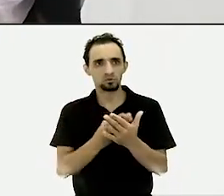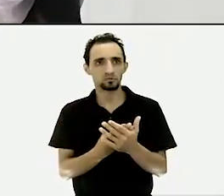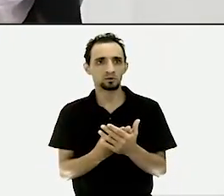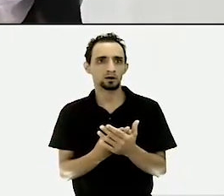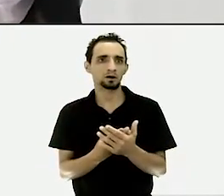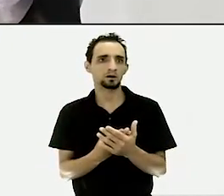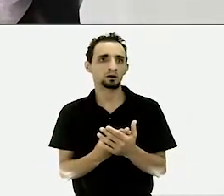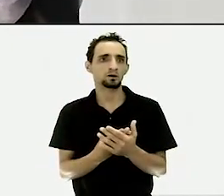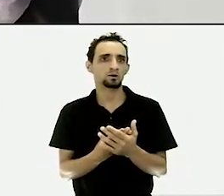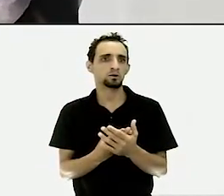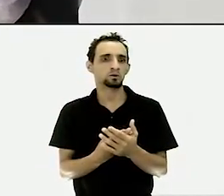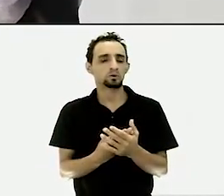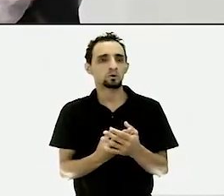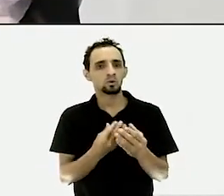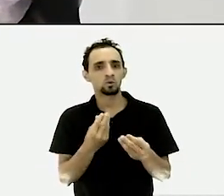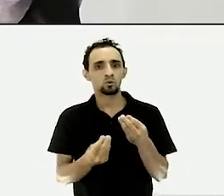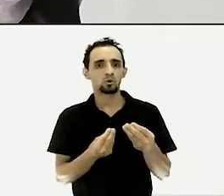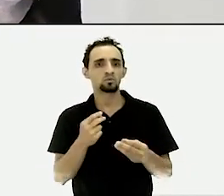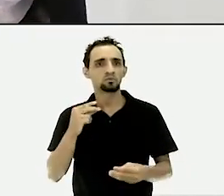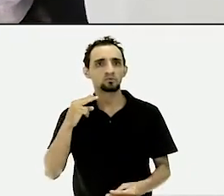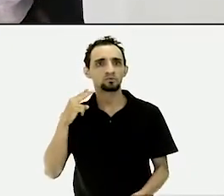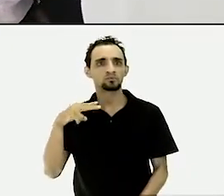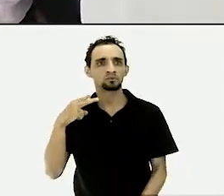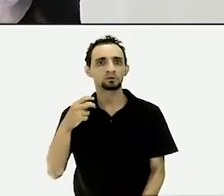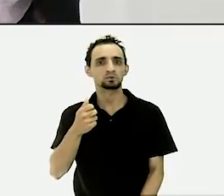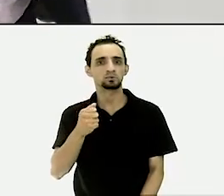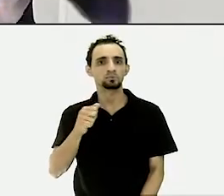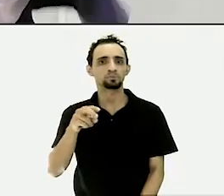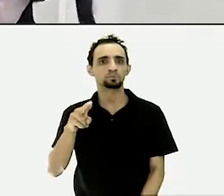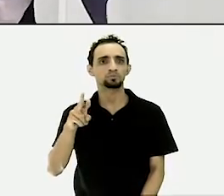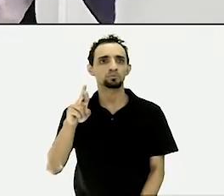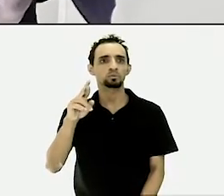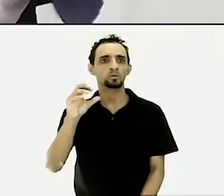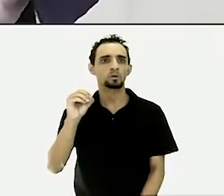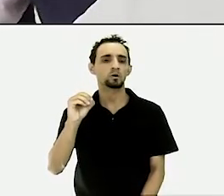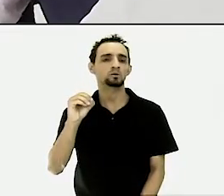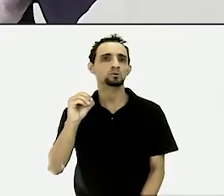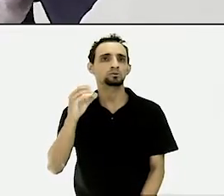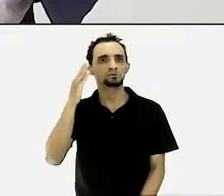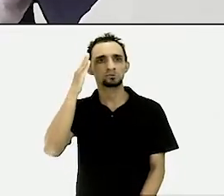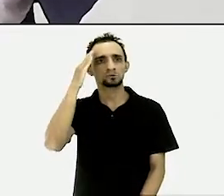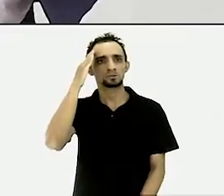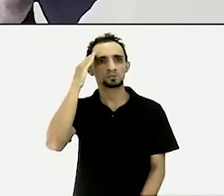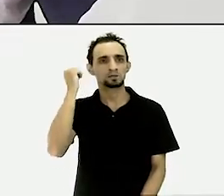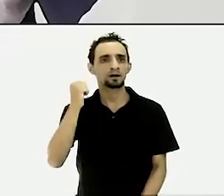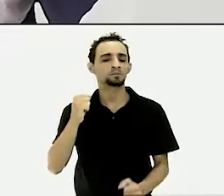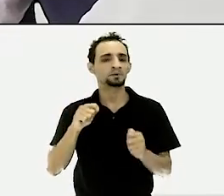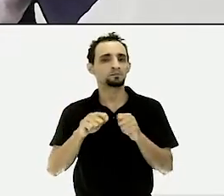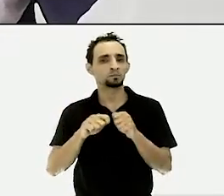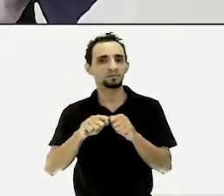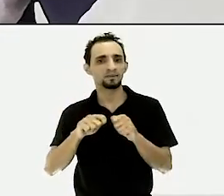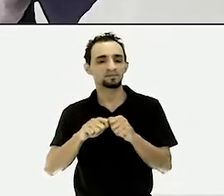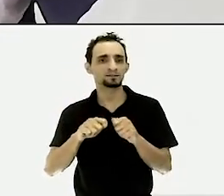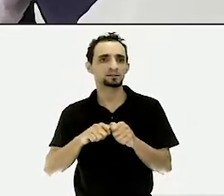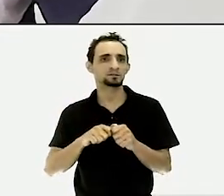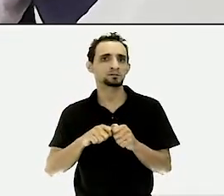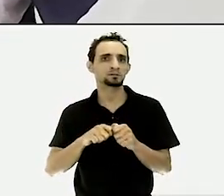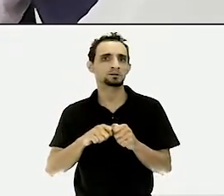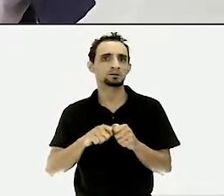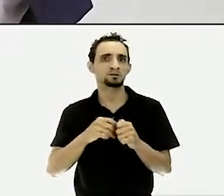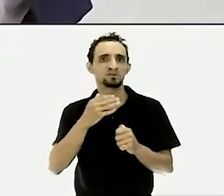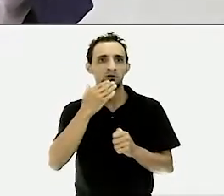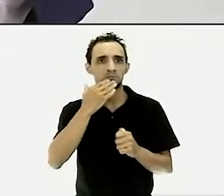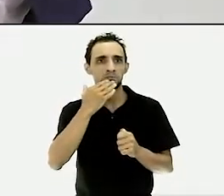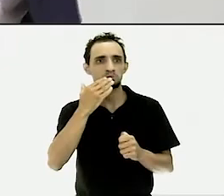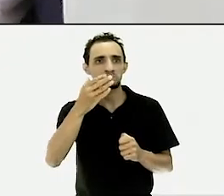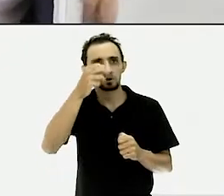próprio Auro falou aqui que o prefeito não falou nada sobre esse assunto. Mas é legal vocês virem aqui. O povo tem que mais participar da sessão da Câmara,